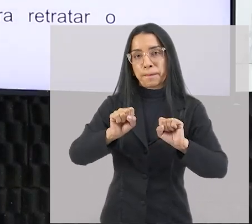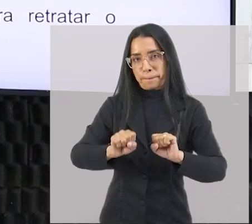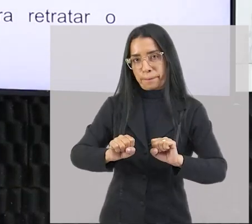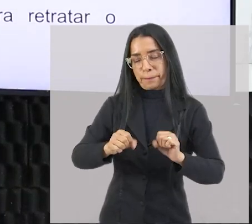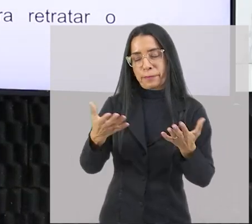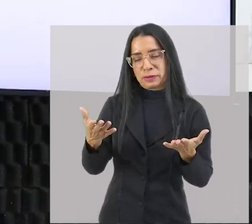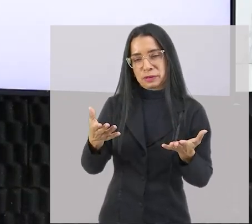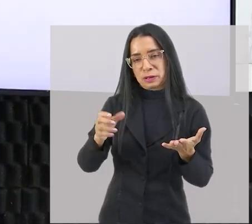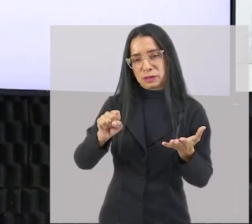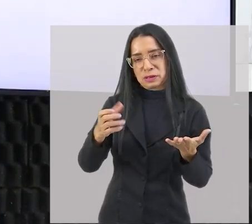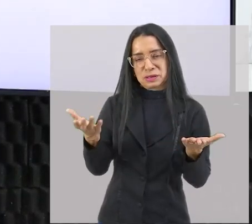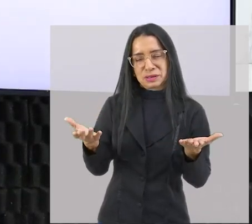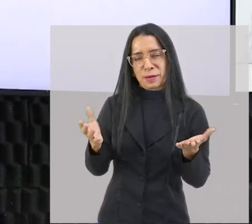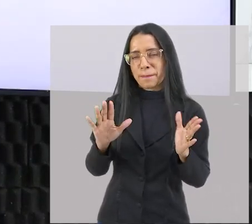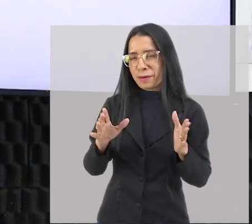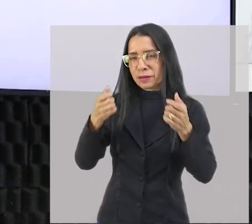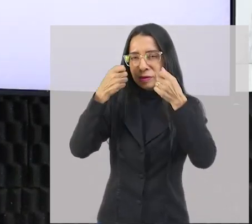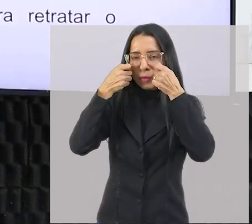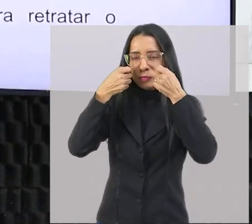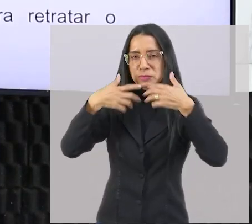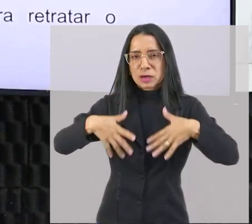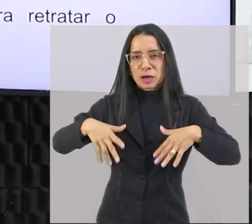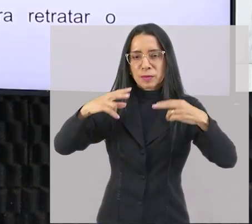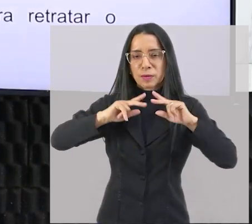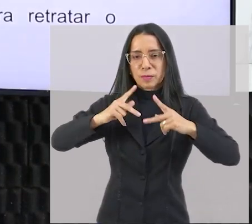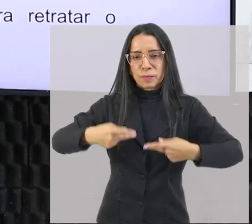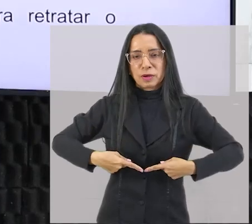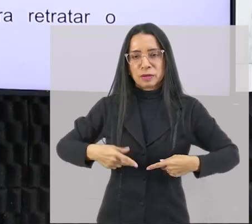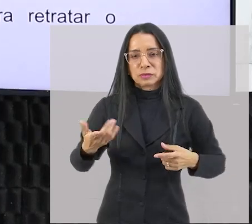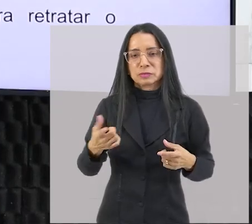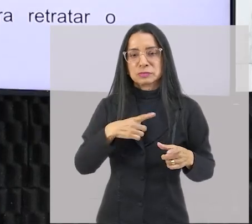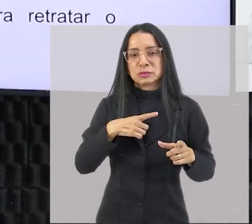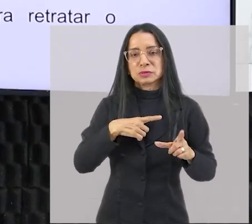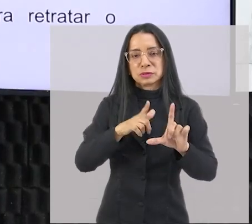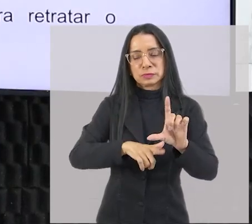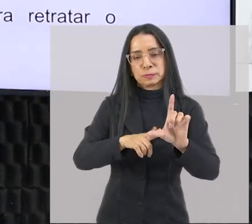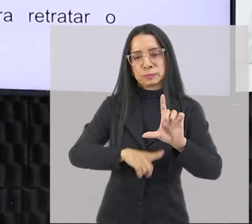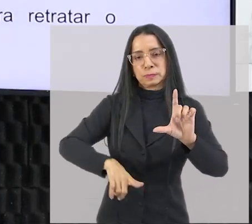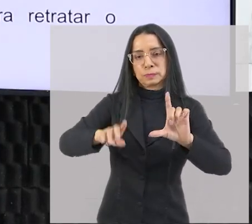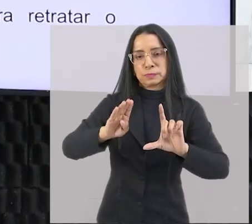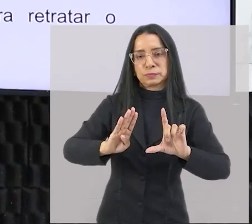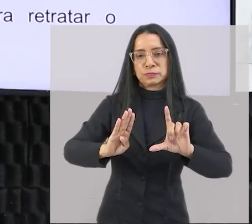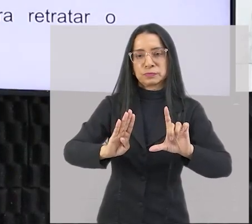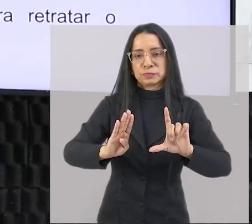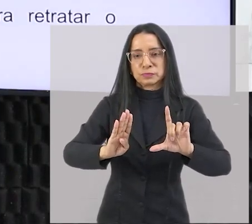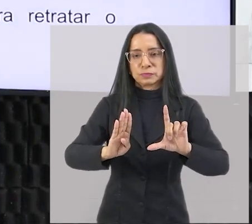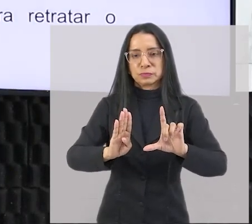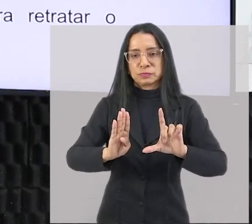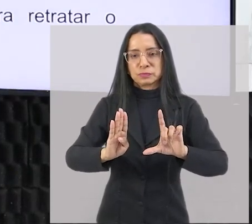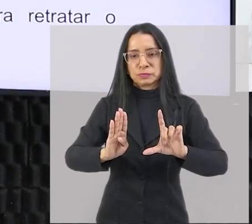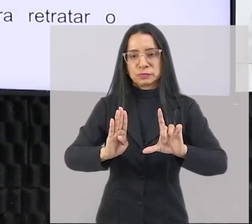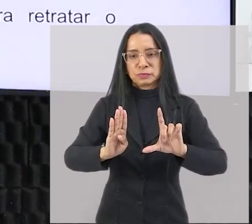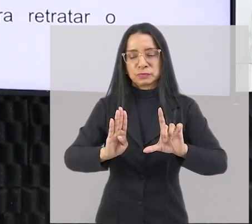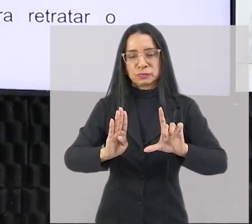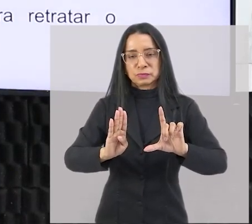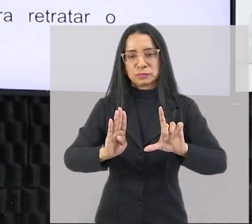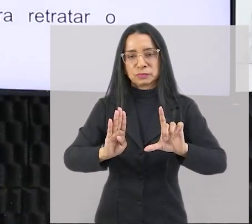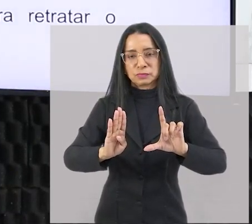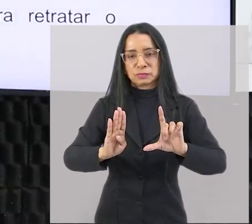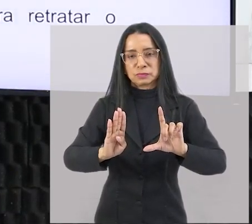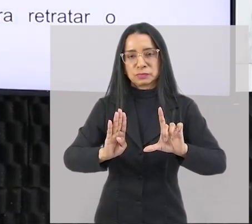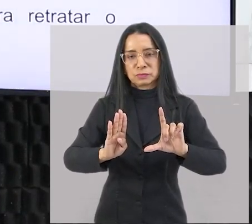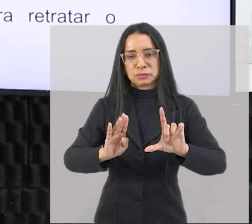ser que sim, mas é um drama humano ou é uma máquina? Vamos ver o que a gente tem. Recria a realidade para combater os